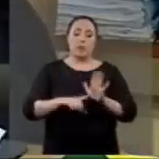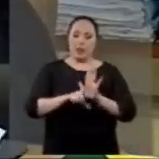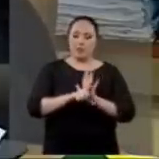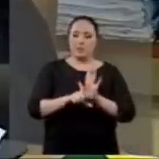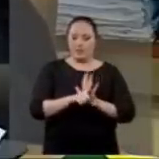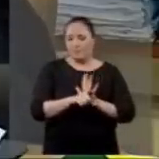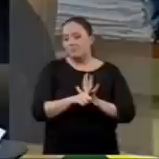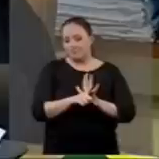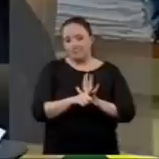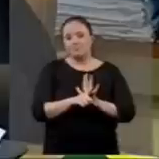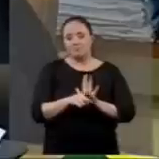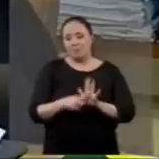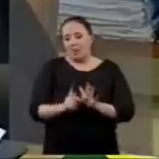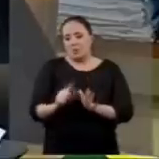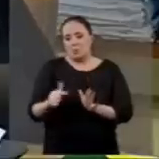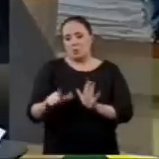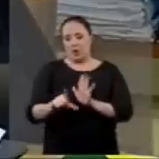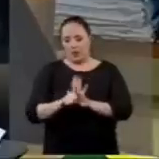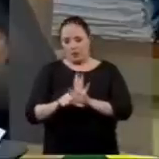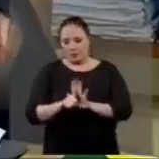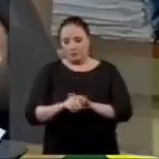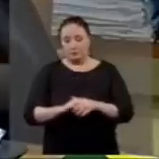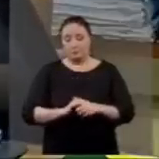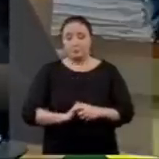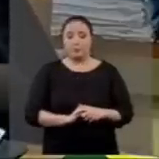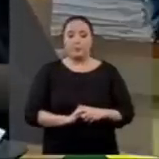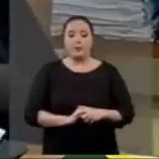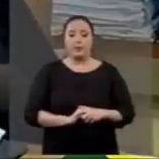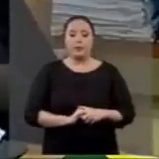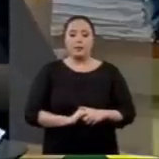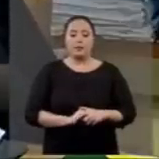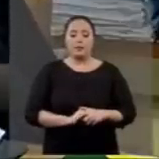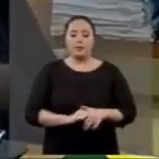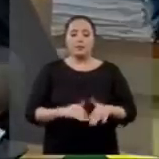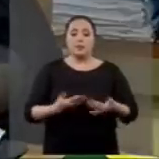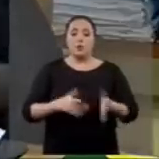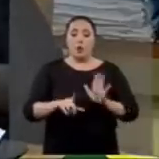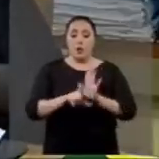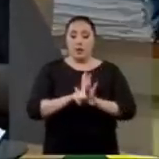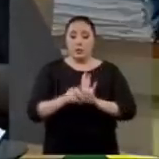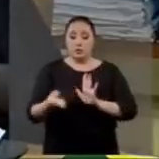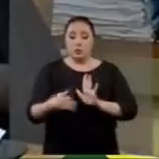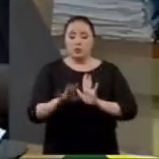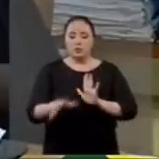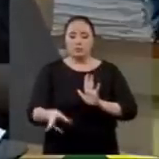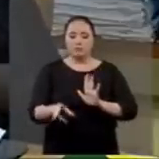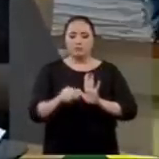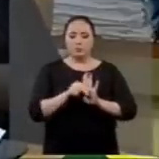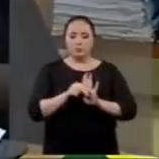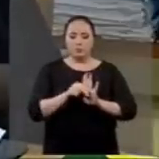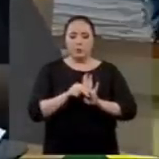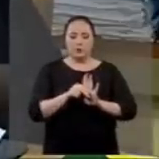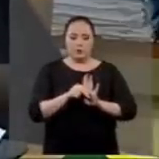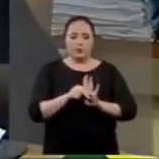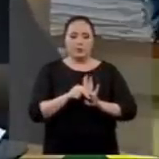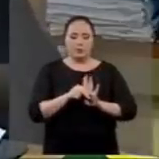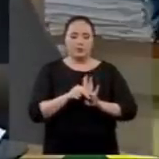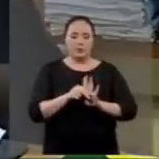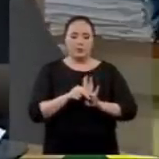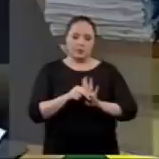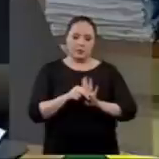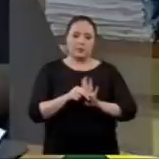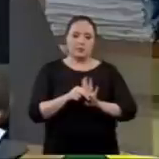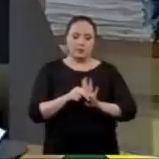legislação, que teria, de alguma forma, incorporado, pelo menos, as